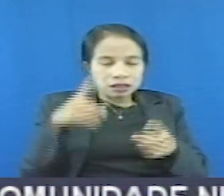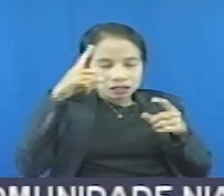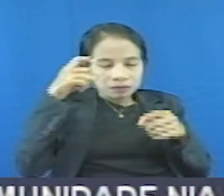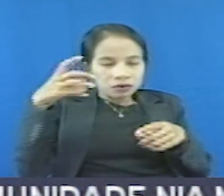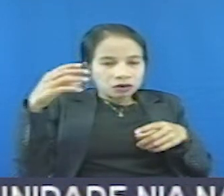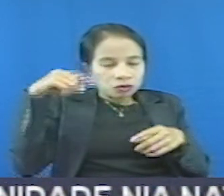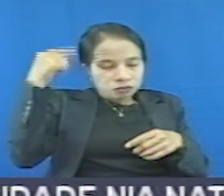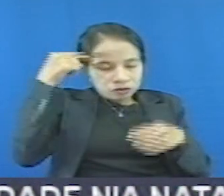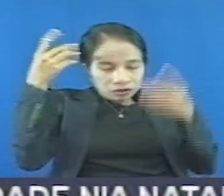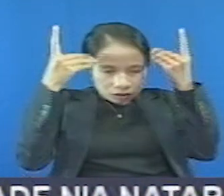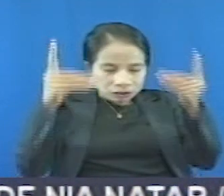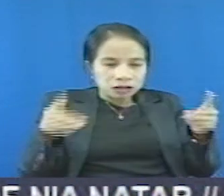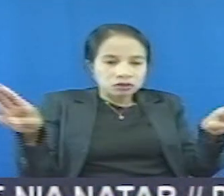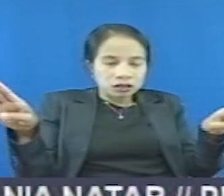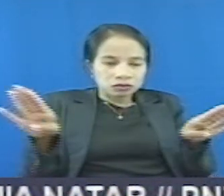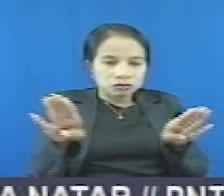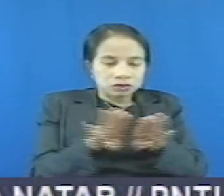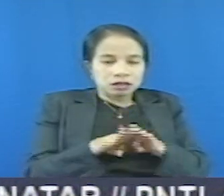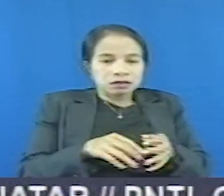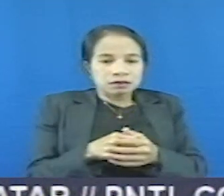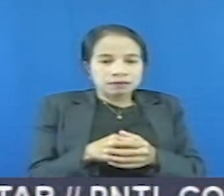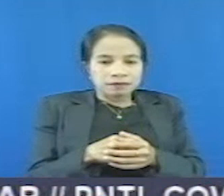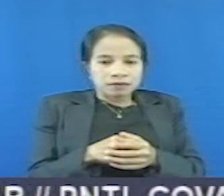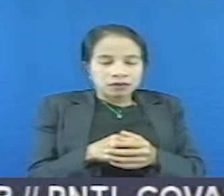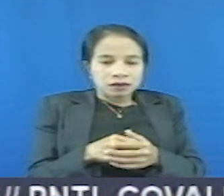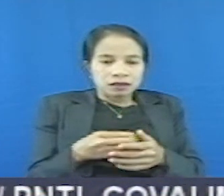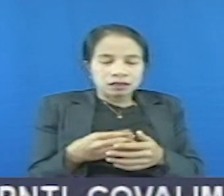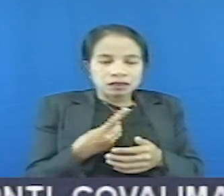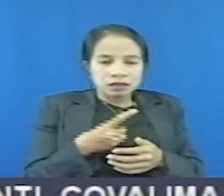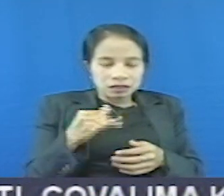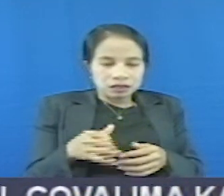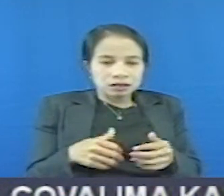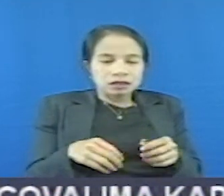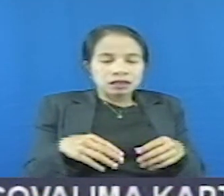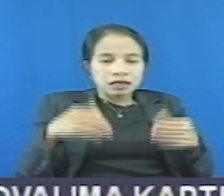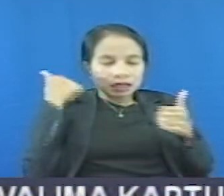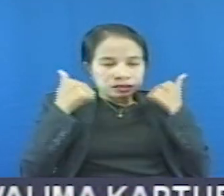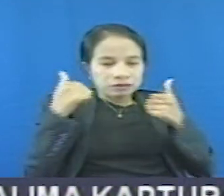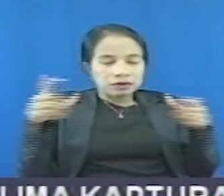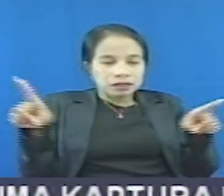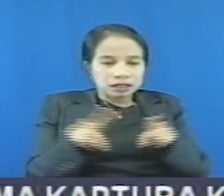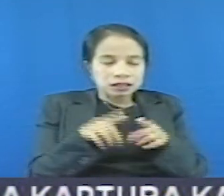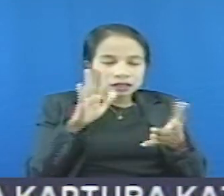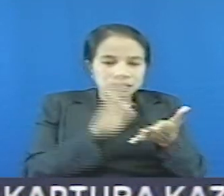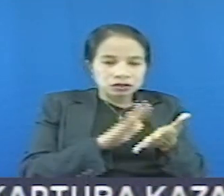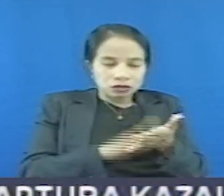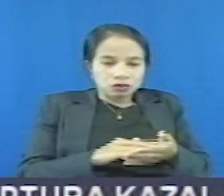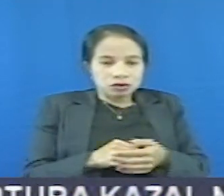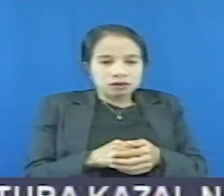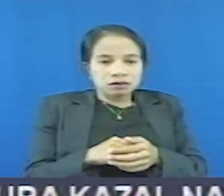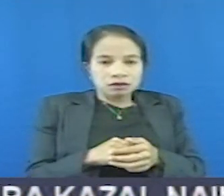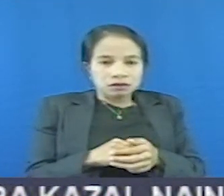cerca sanitária e adili. Efeito processual, maka atividade será nessa ensino escolar será nem